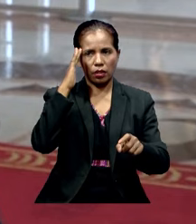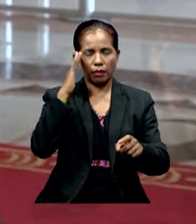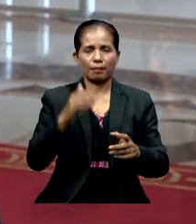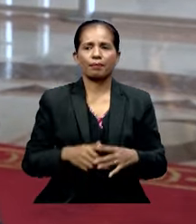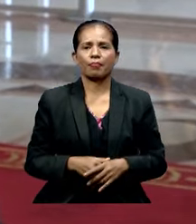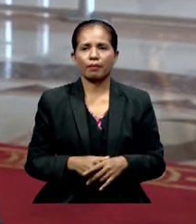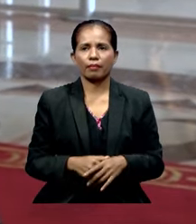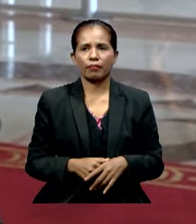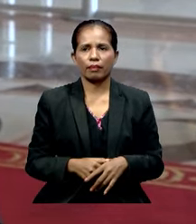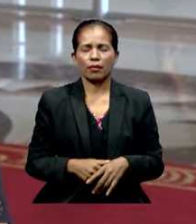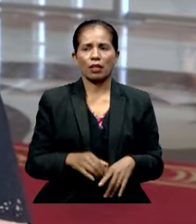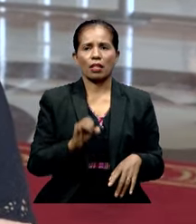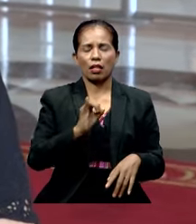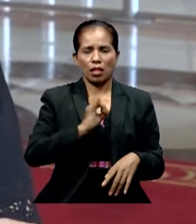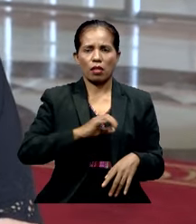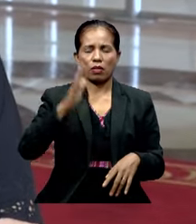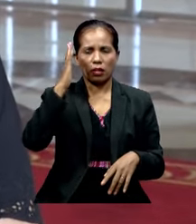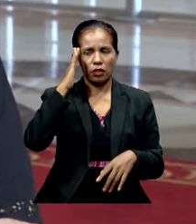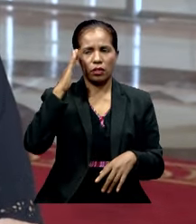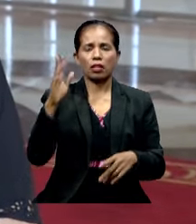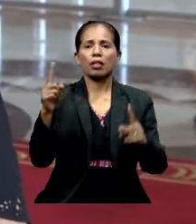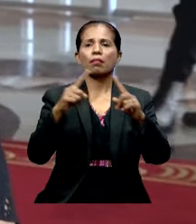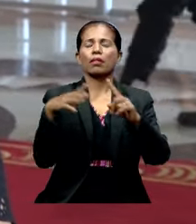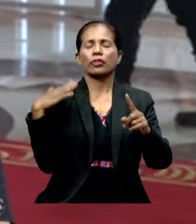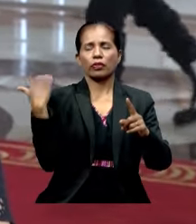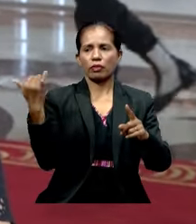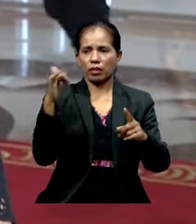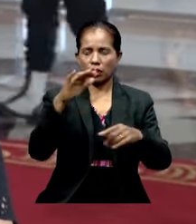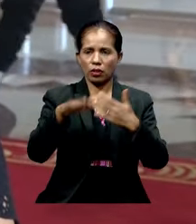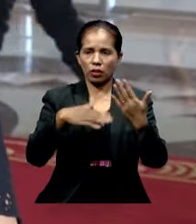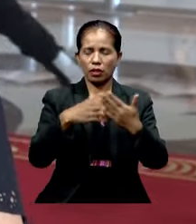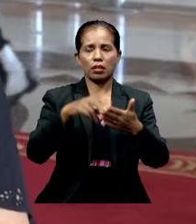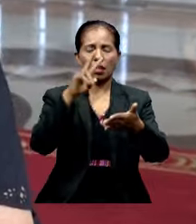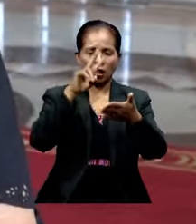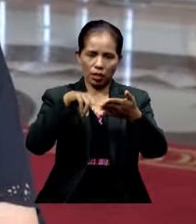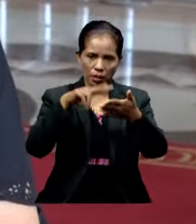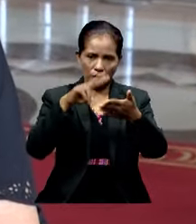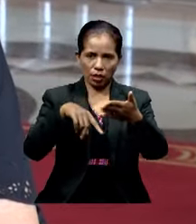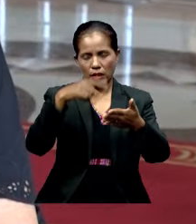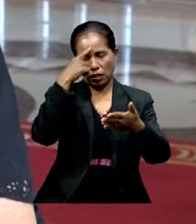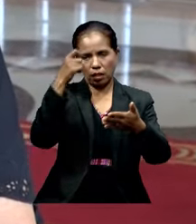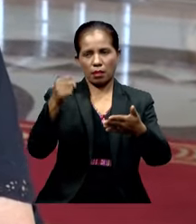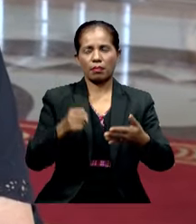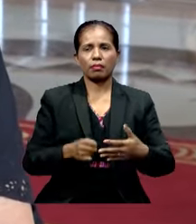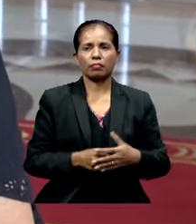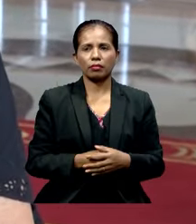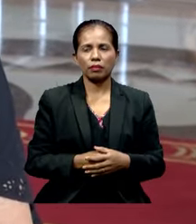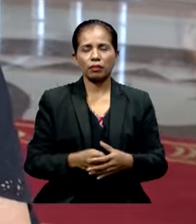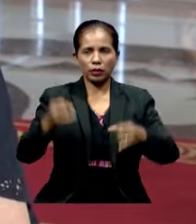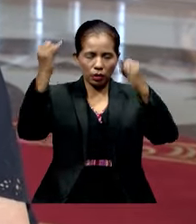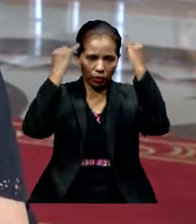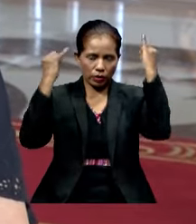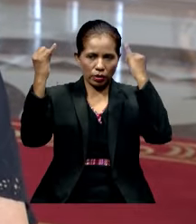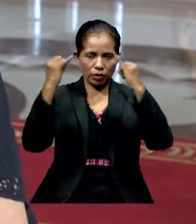Bem, hau hanoin, ba jovens tira hau apela, lê. Tamba iha informações bara